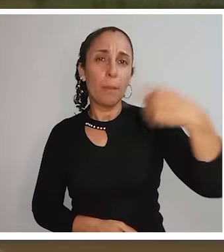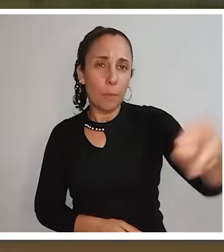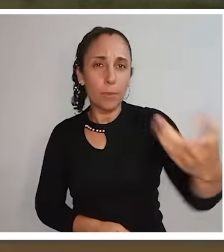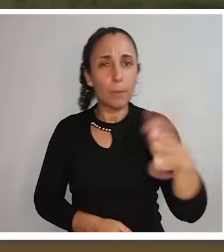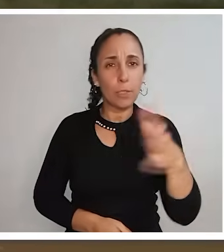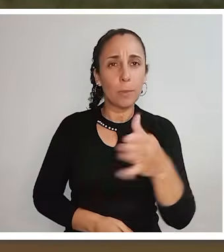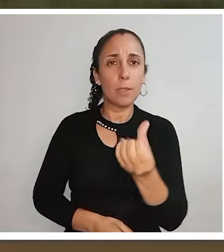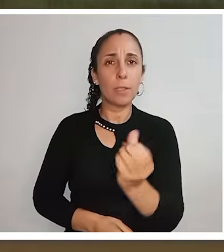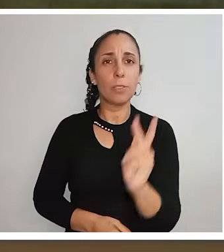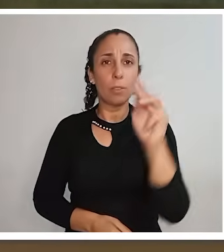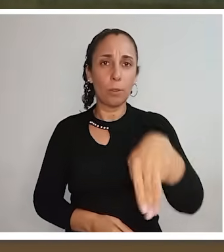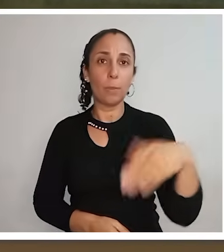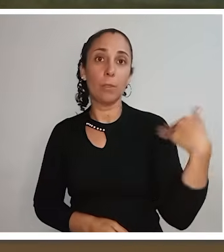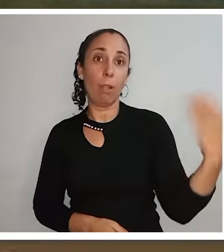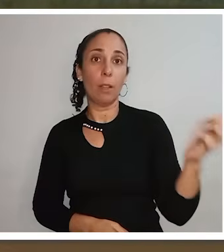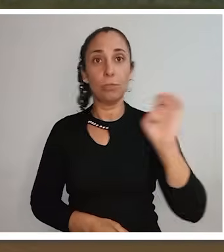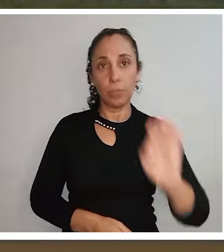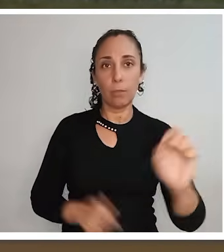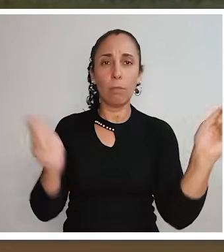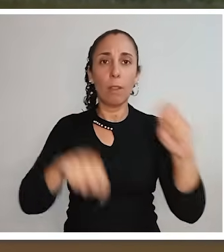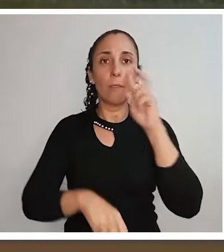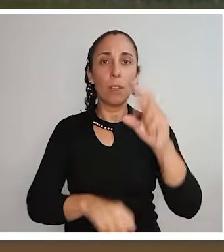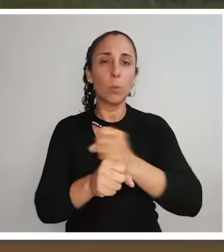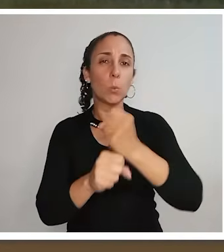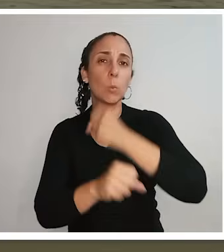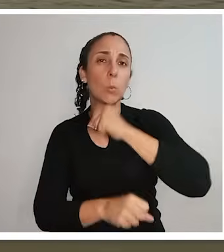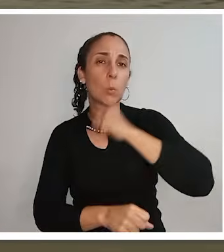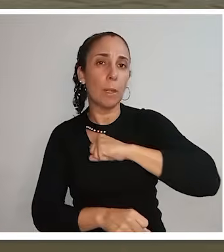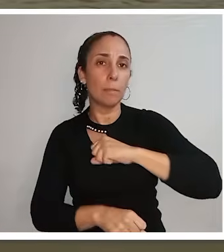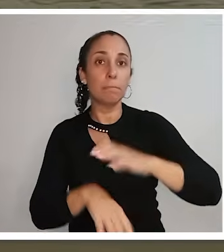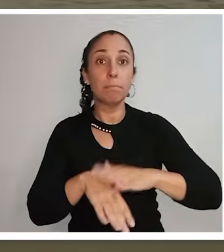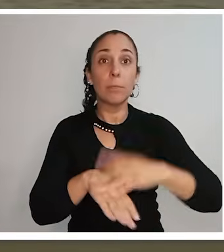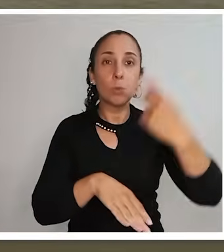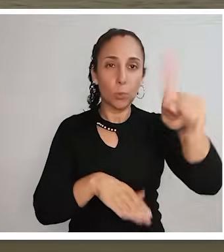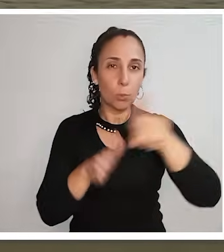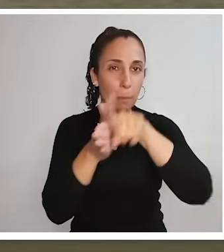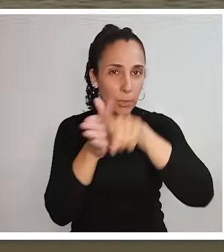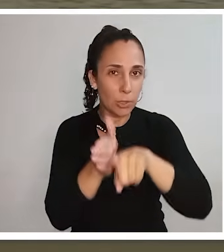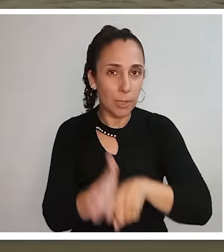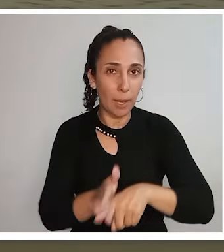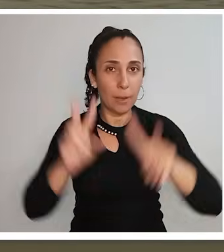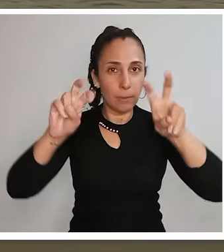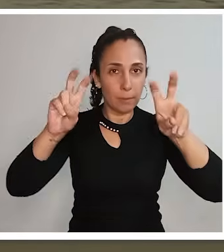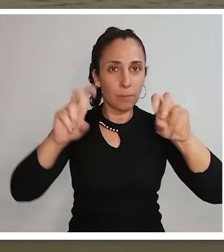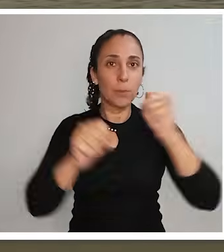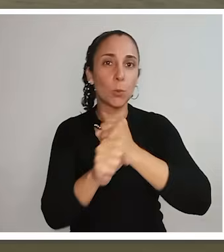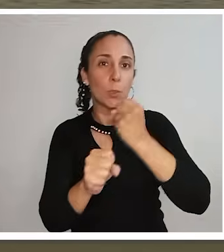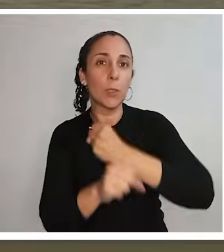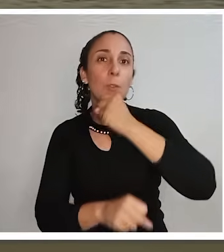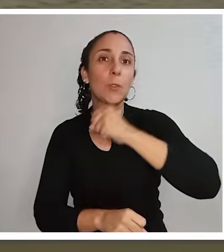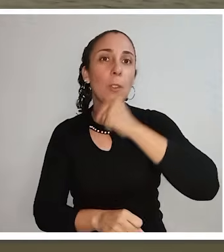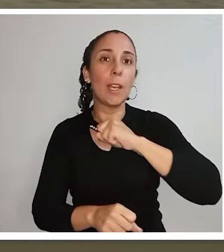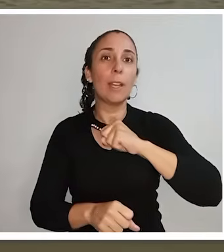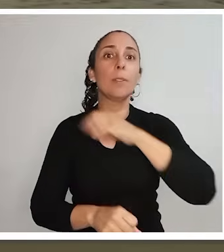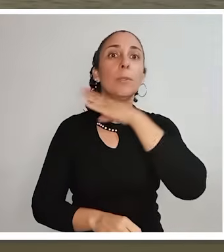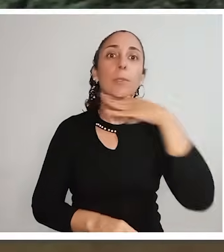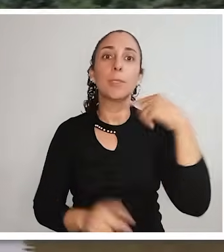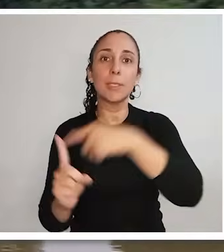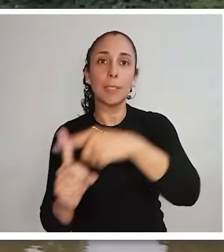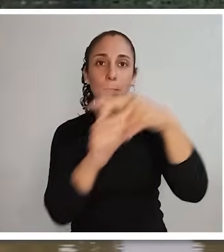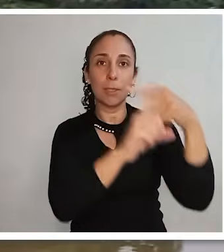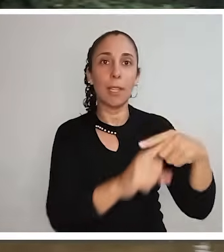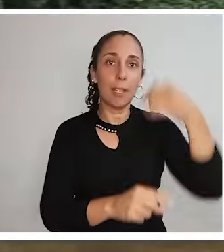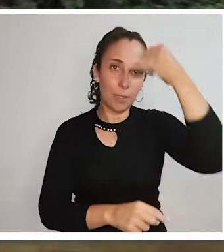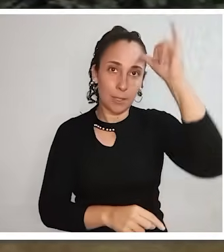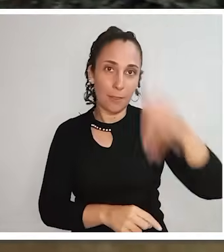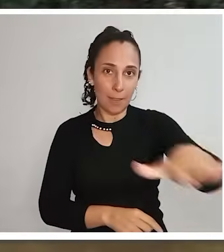E mais ou menos 6 quilômetros adiante, do lado esquerdo, a gente se depara com as ruínas. Pesquisa aí, ruínas do